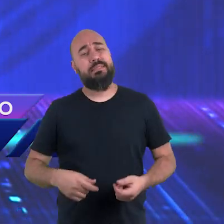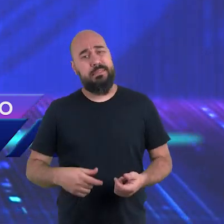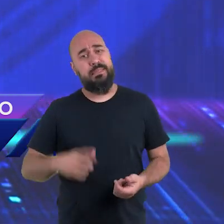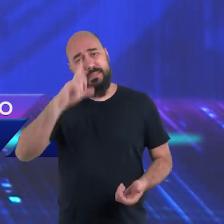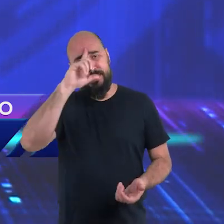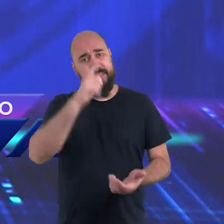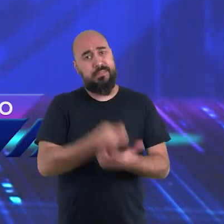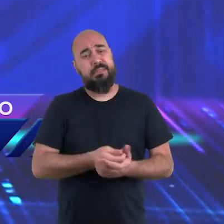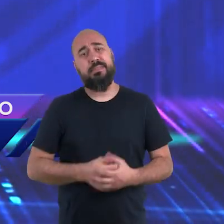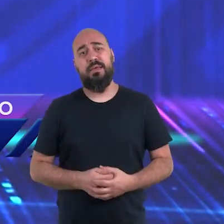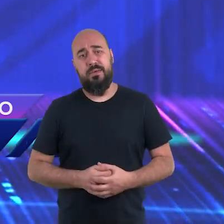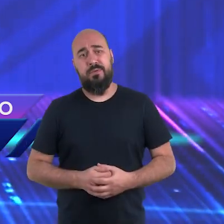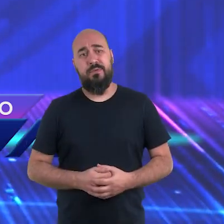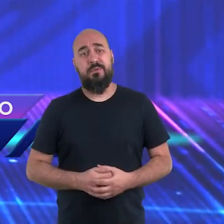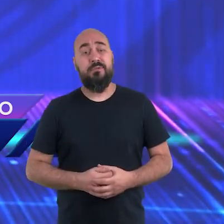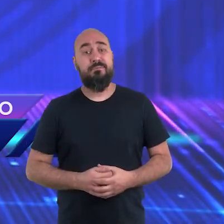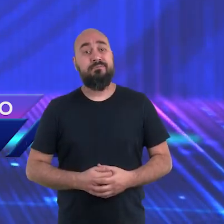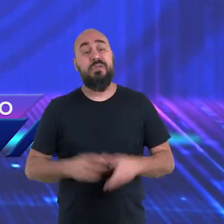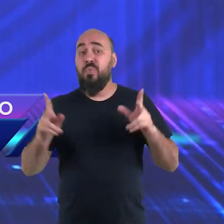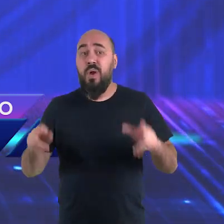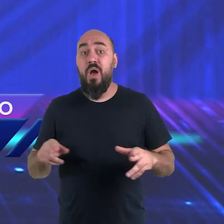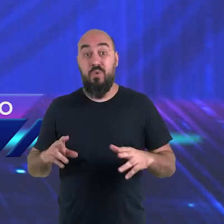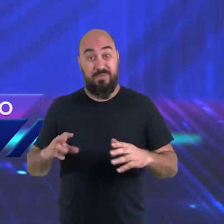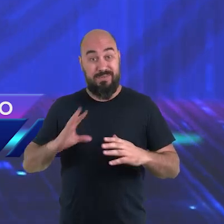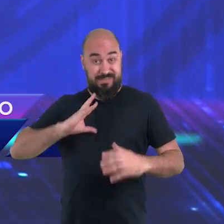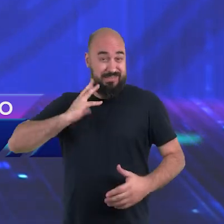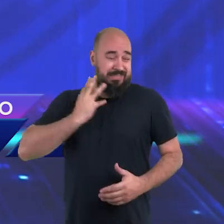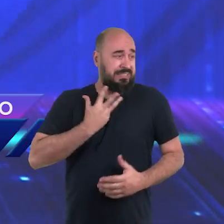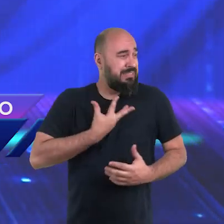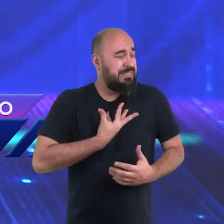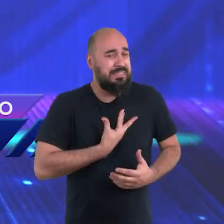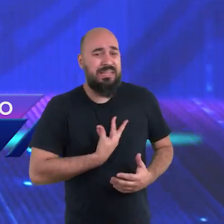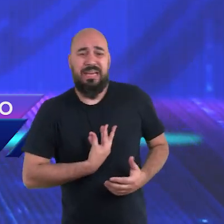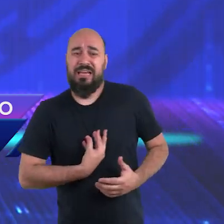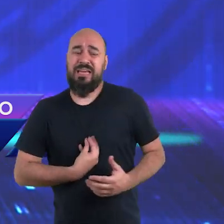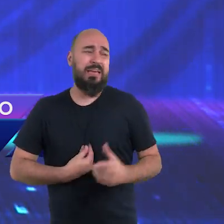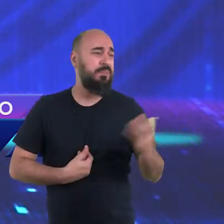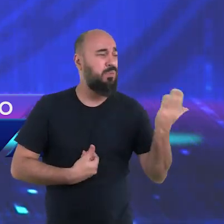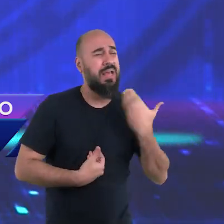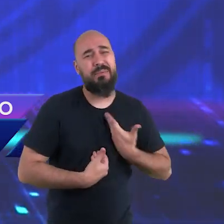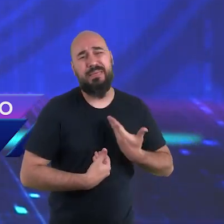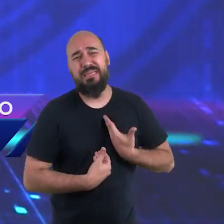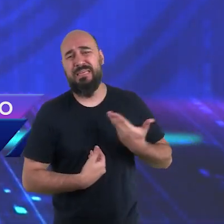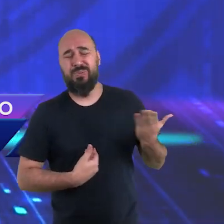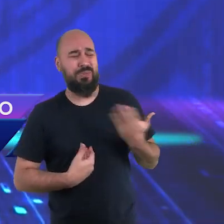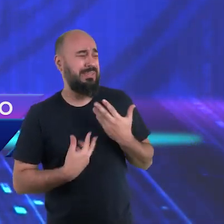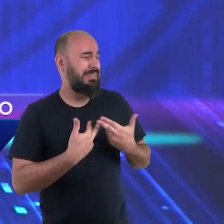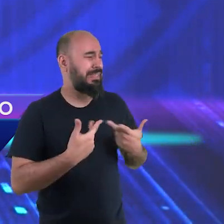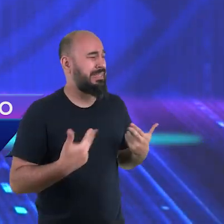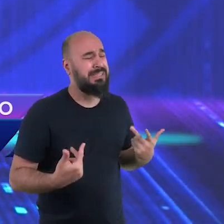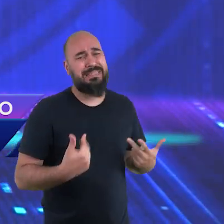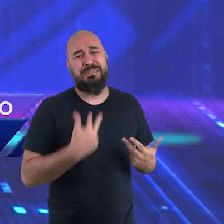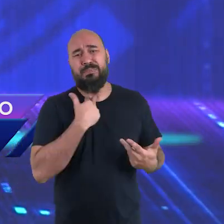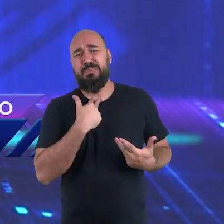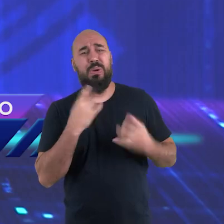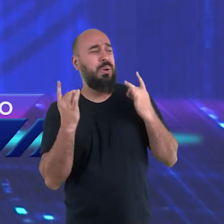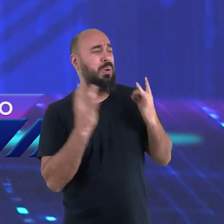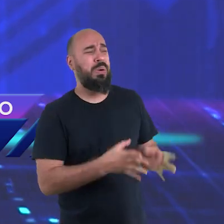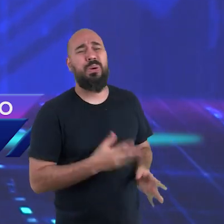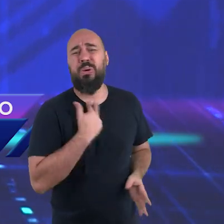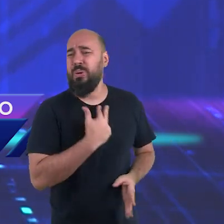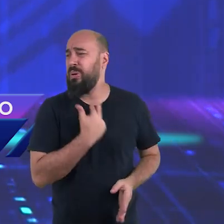dessa decepção Deus levantou o seu povo, que deve profetizar ao mundo todo, que